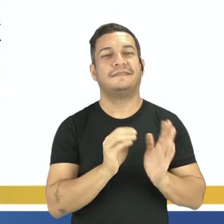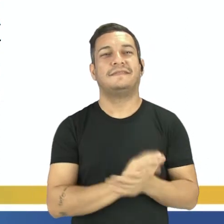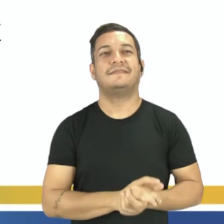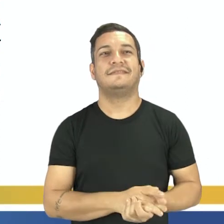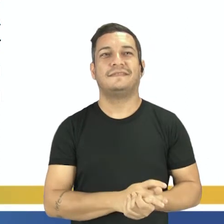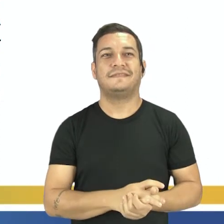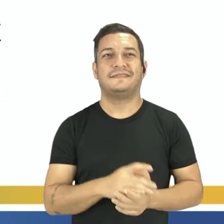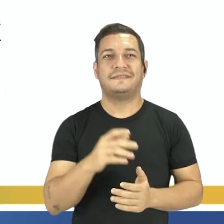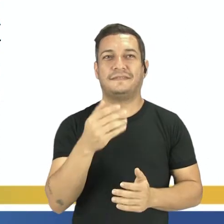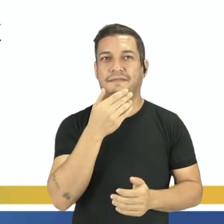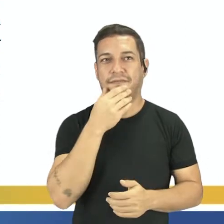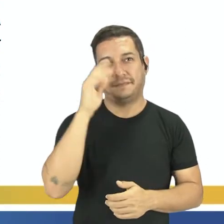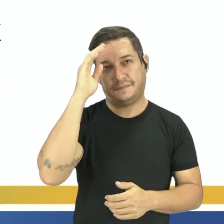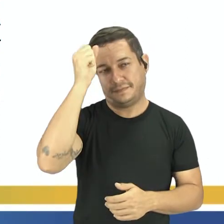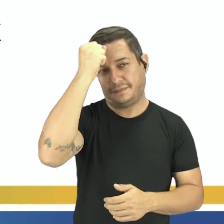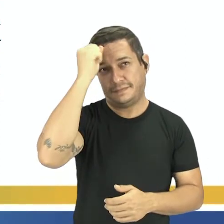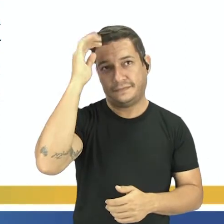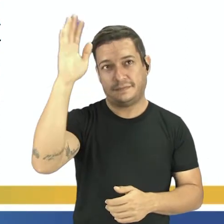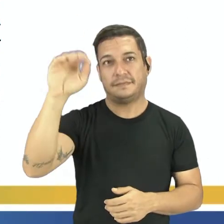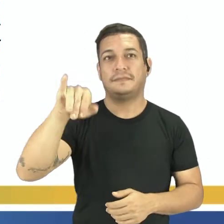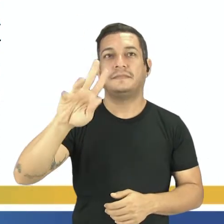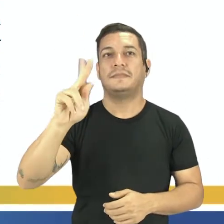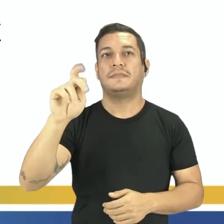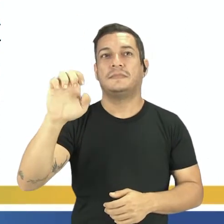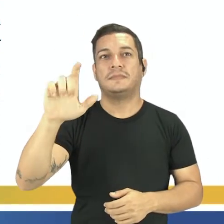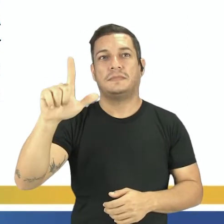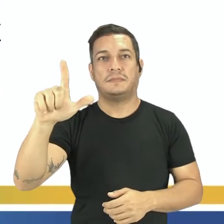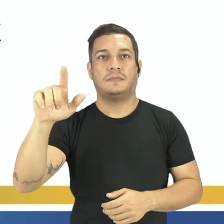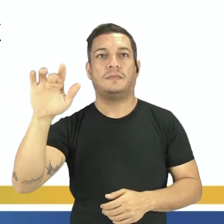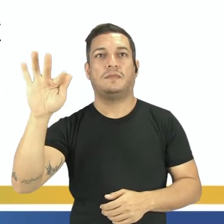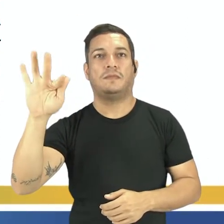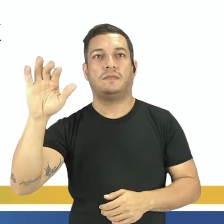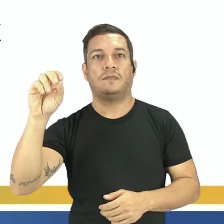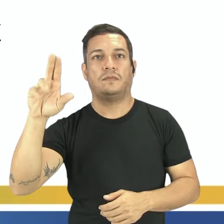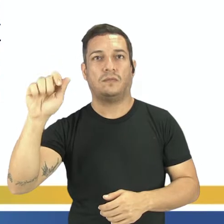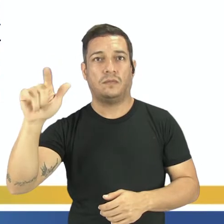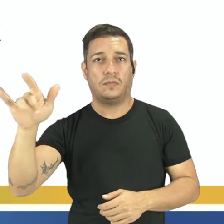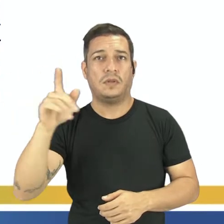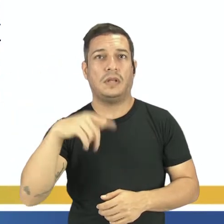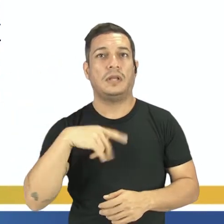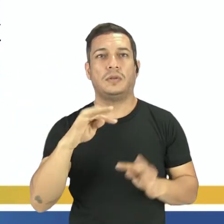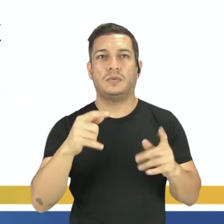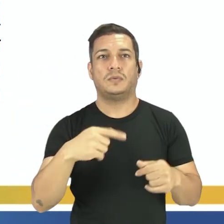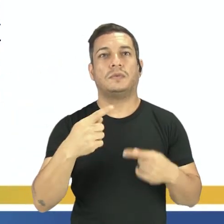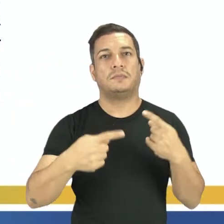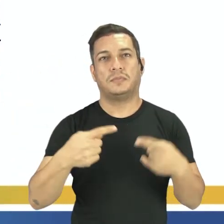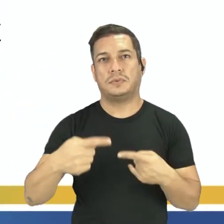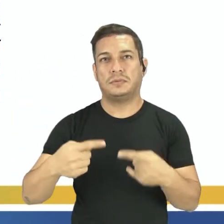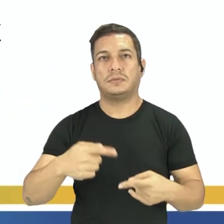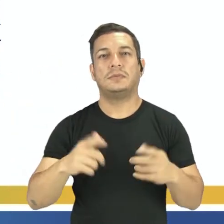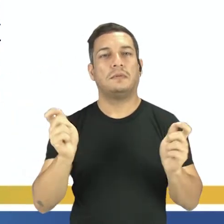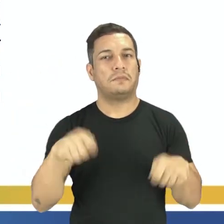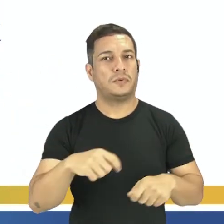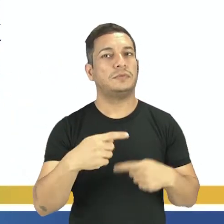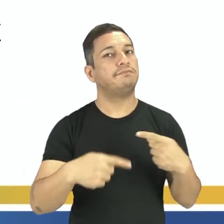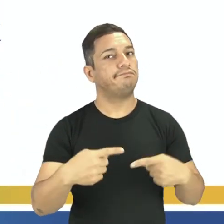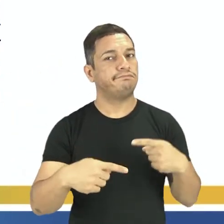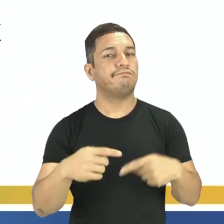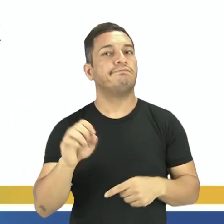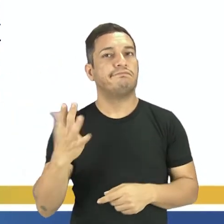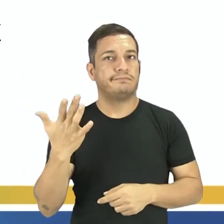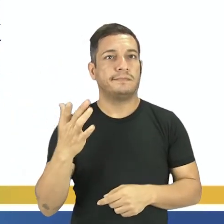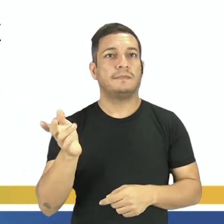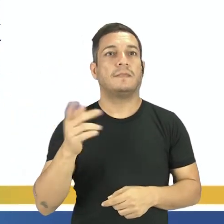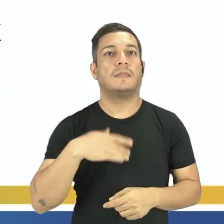lá. O sociólogo Michel Foucault afirma que nada é político, tudo é politizável. Tudo pode tornar-se político.